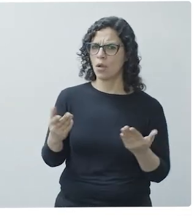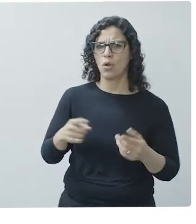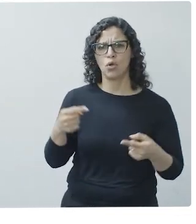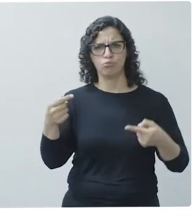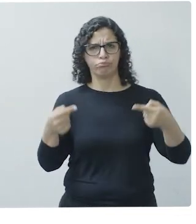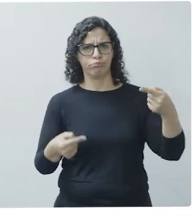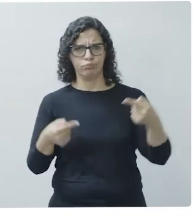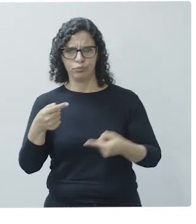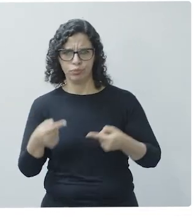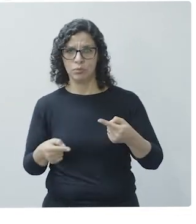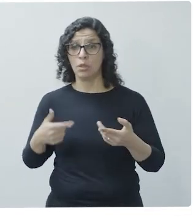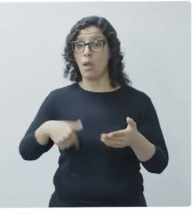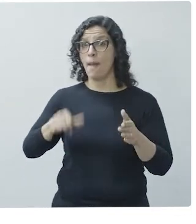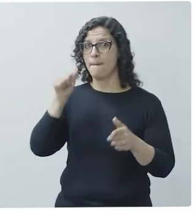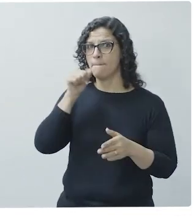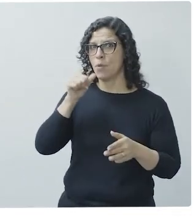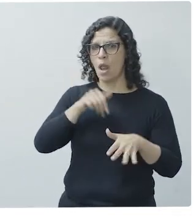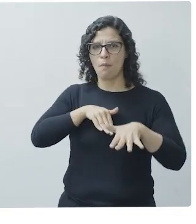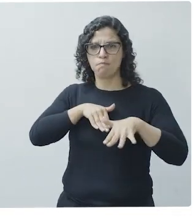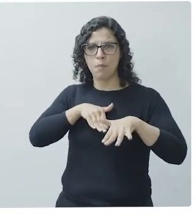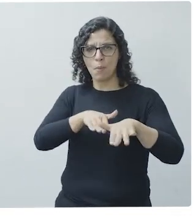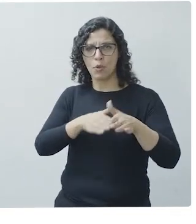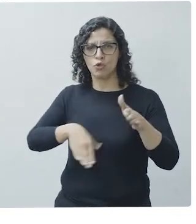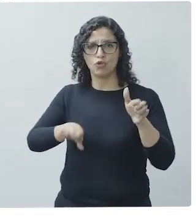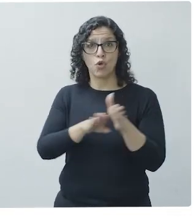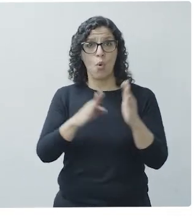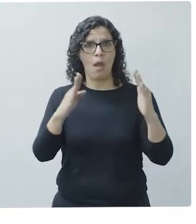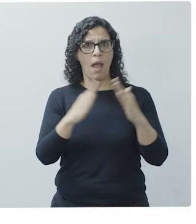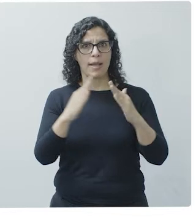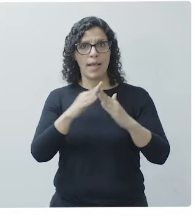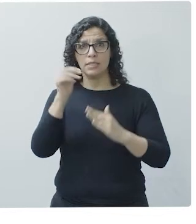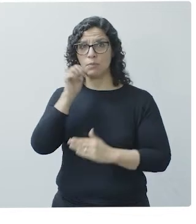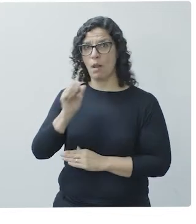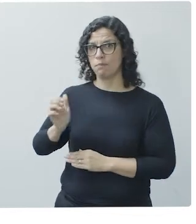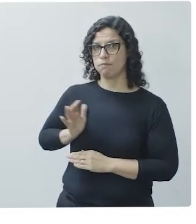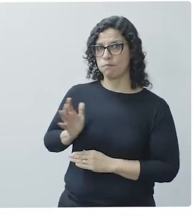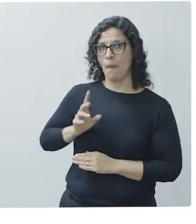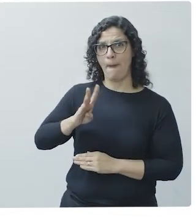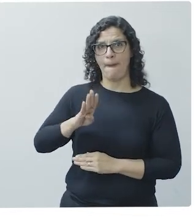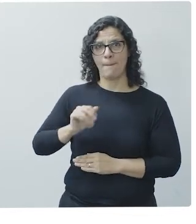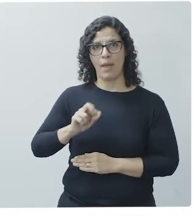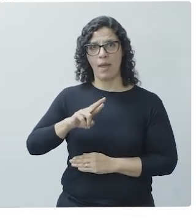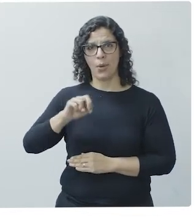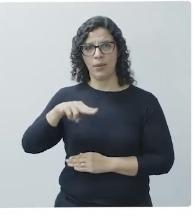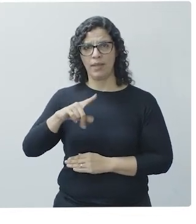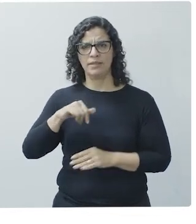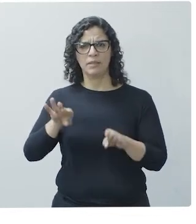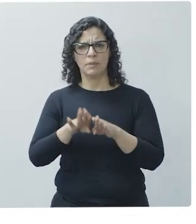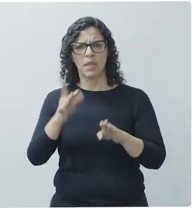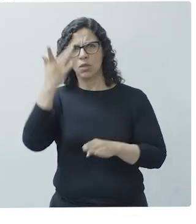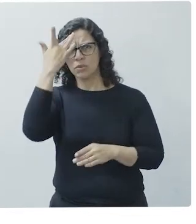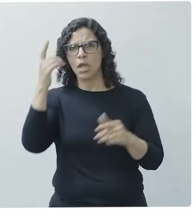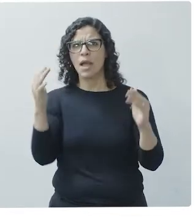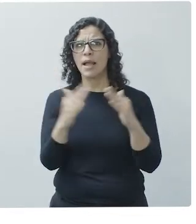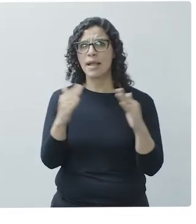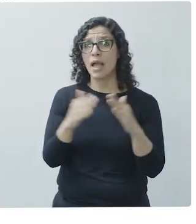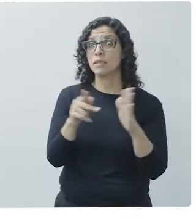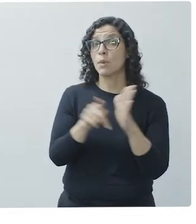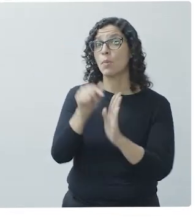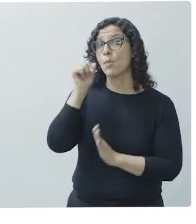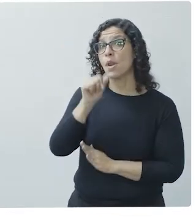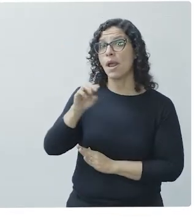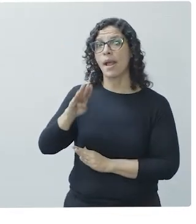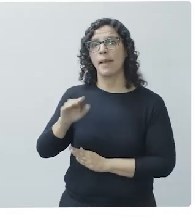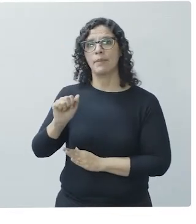Estavam nisso quando a costureira chegou à casa da baronesa. Não sei se disse que isto se passava em casa de uma baronesa,